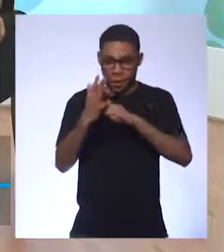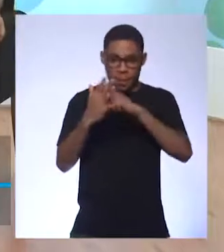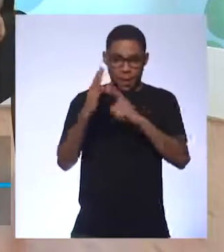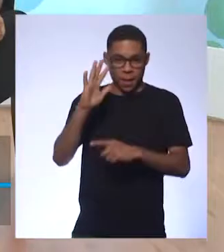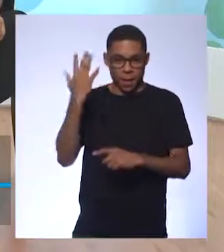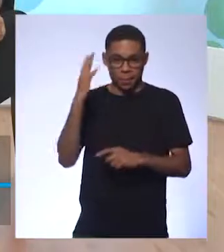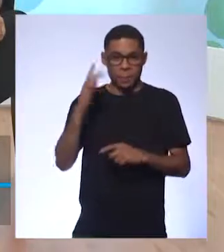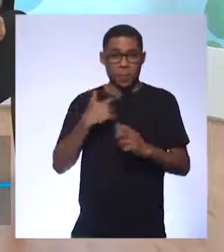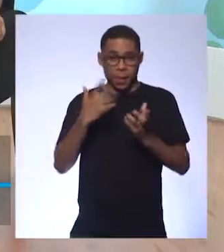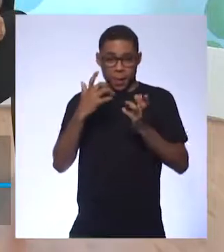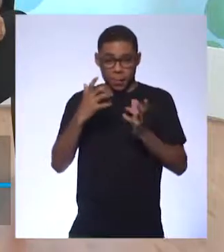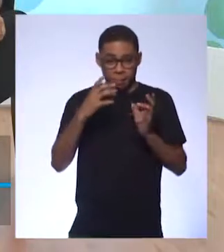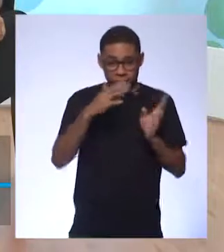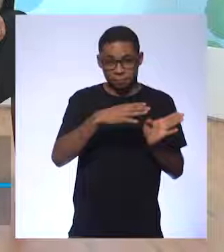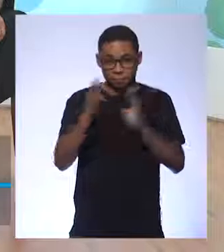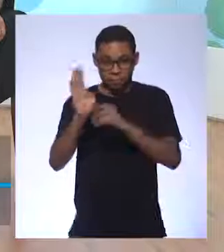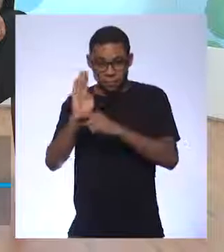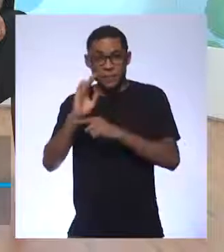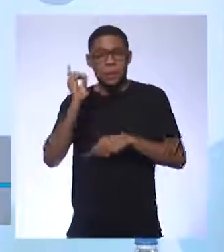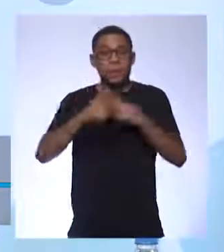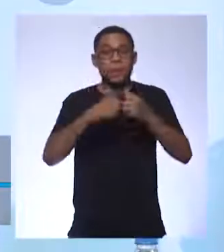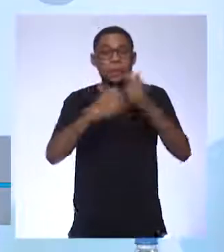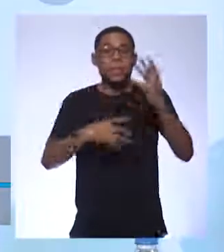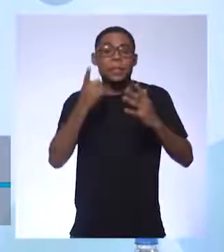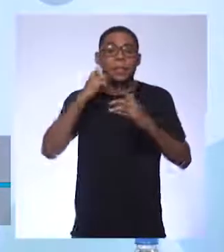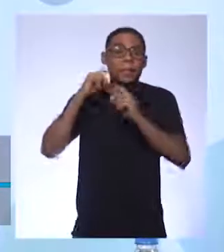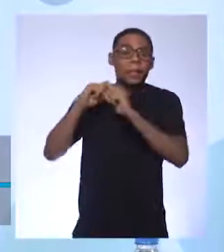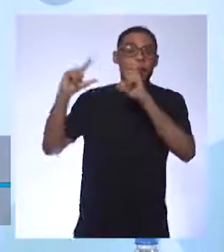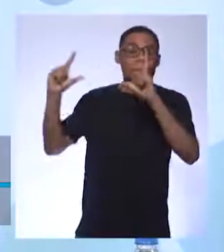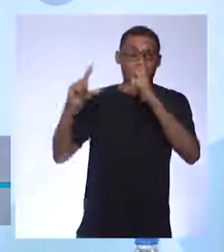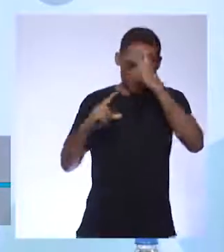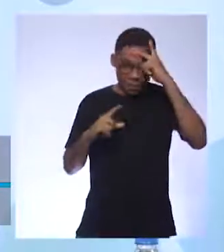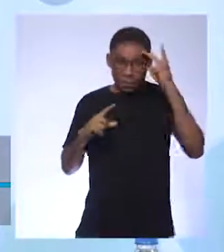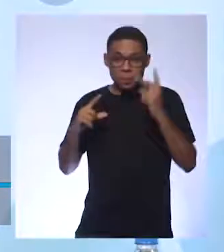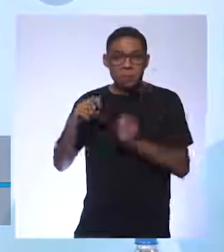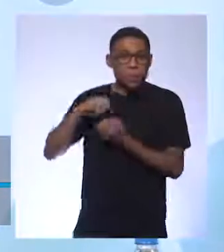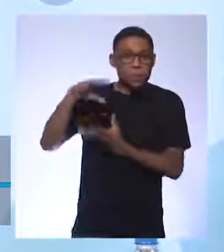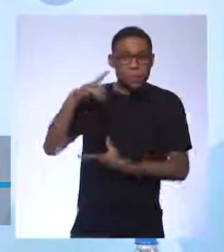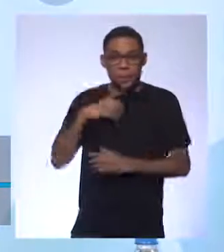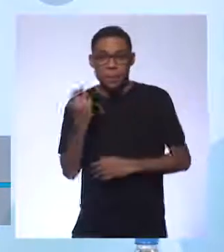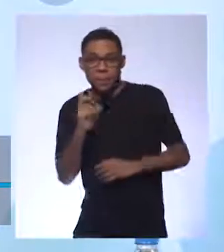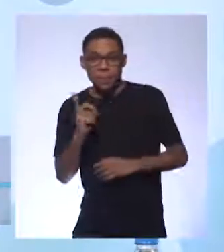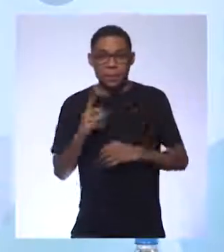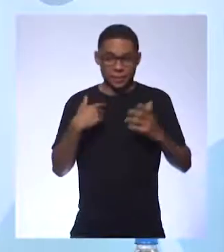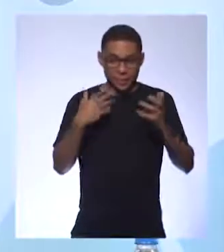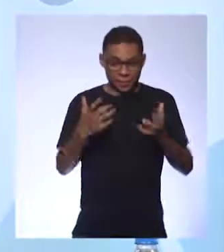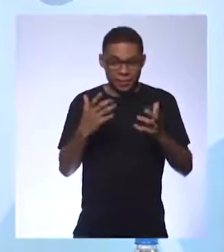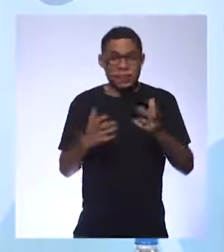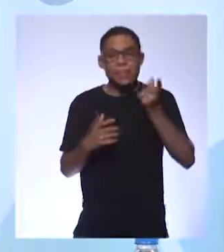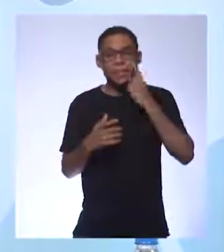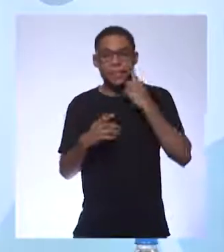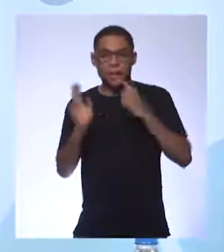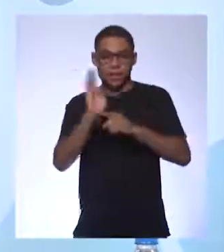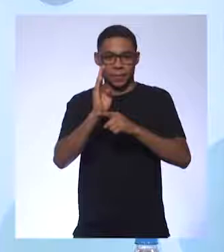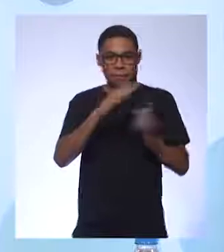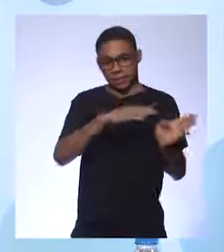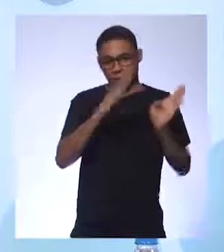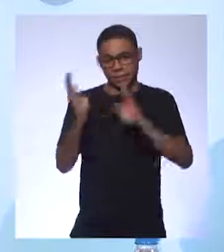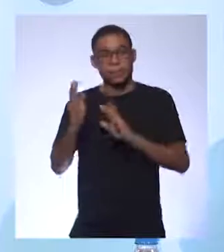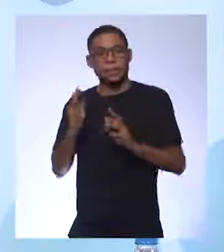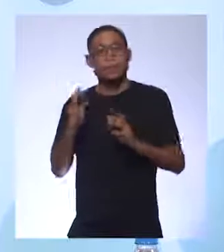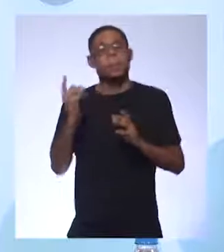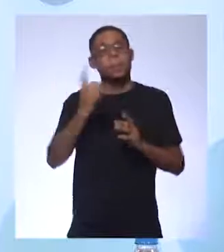passar o vídeo para depois fazer o chat e ver se eu já consigo fazer o processo da mãozinha. Então, eu trouxe um vídeo para vocês de um processo de